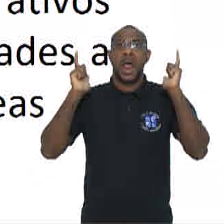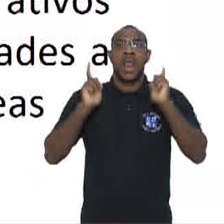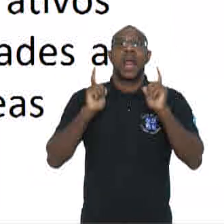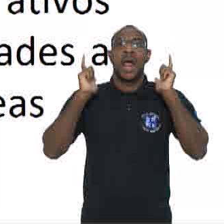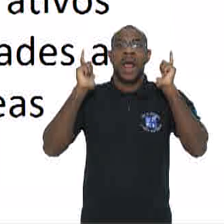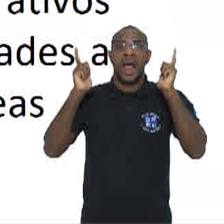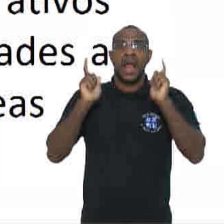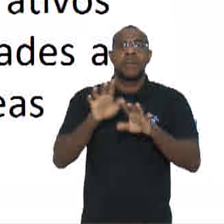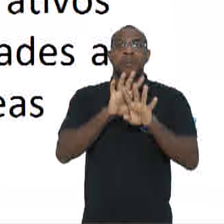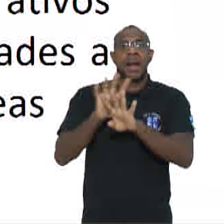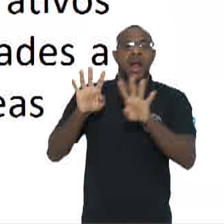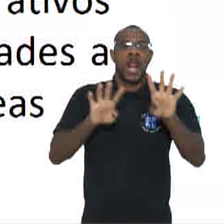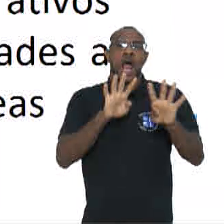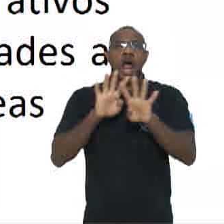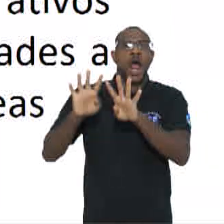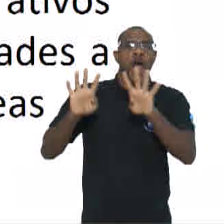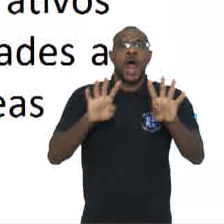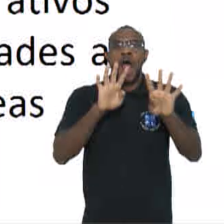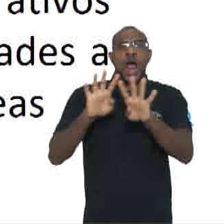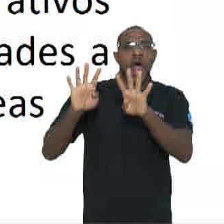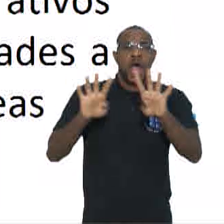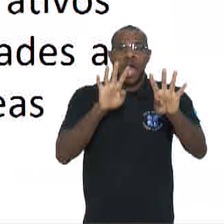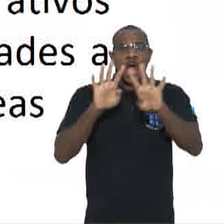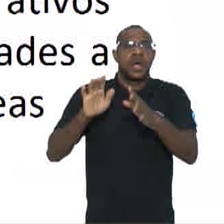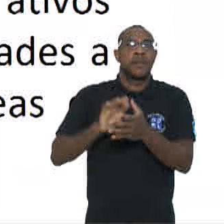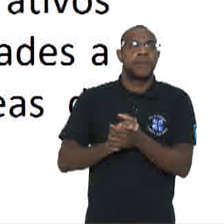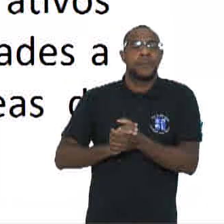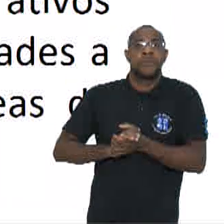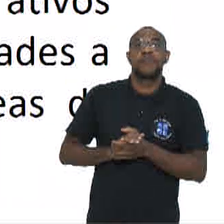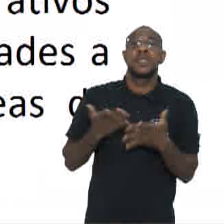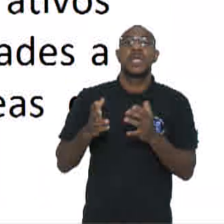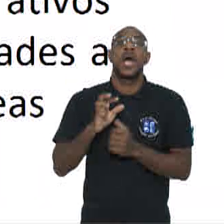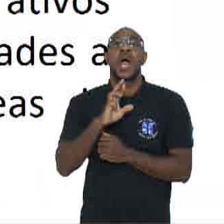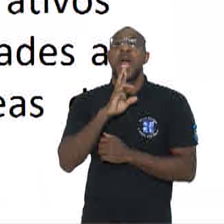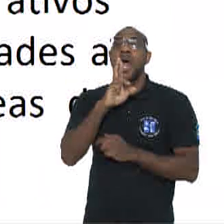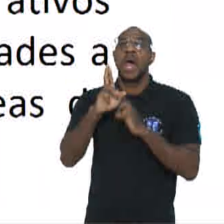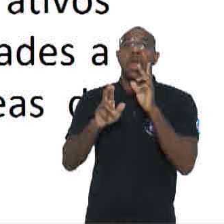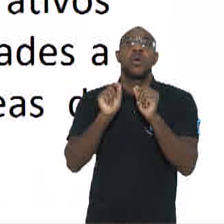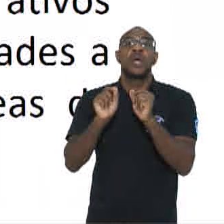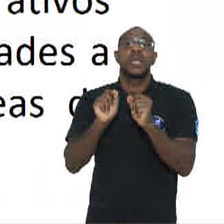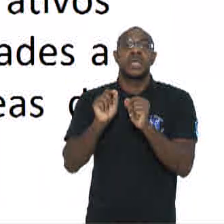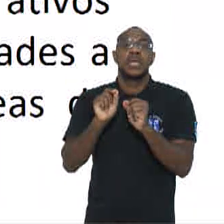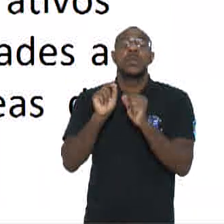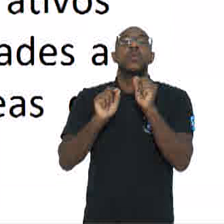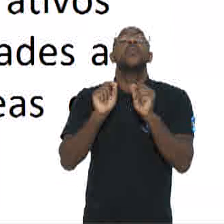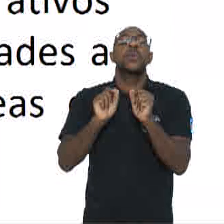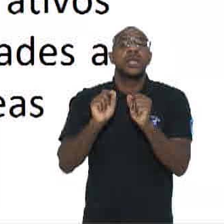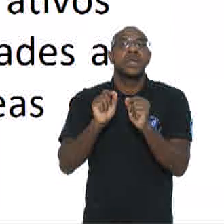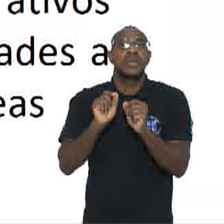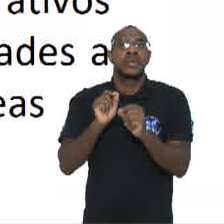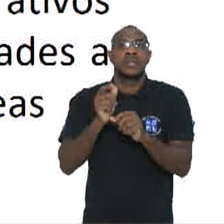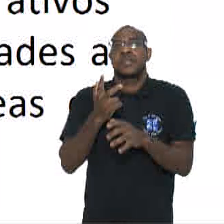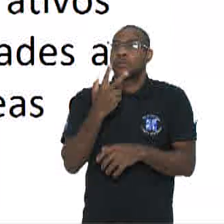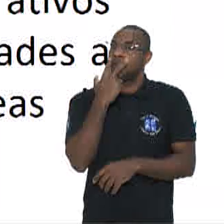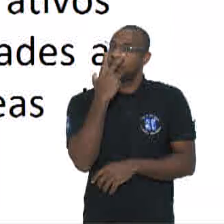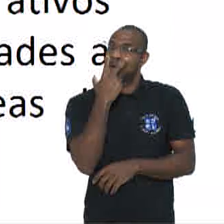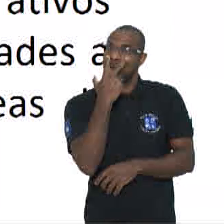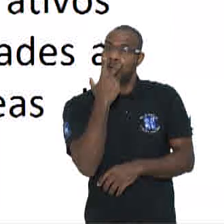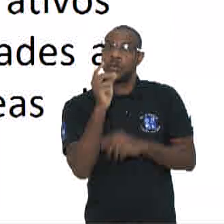Gates, 5G e a resposta do governo de Vitória à Covid-19.